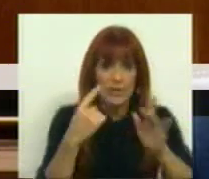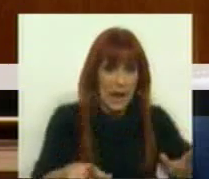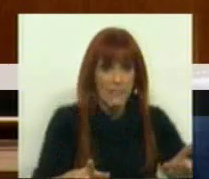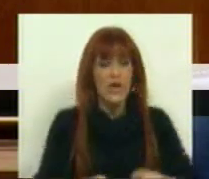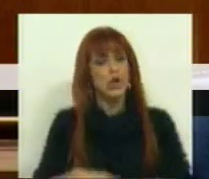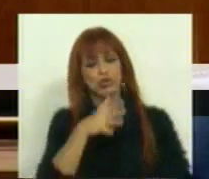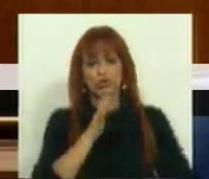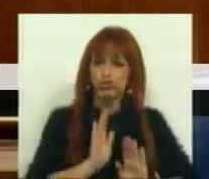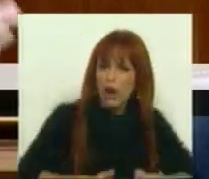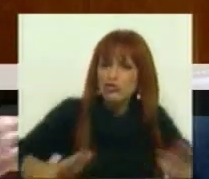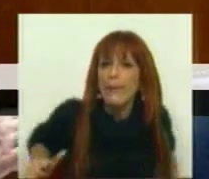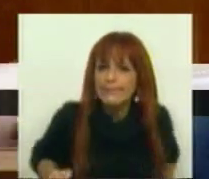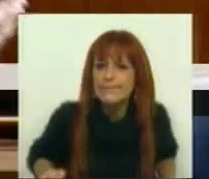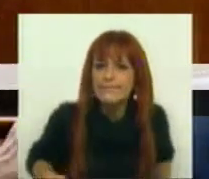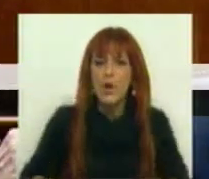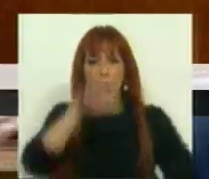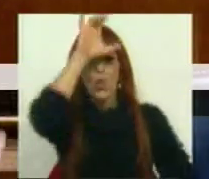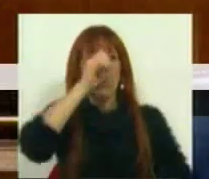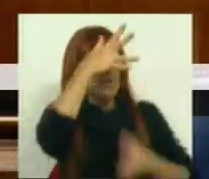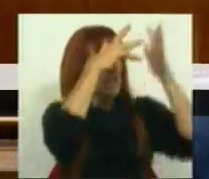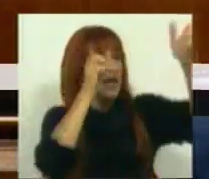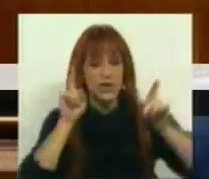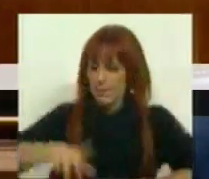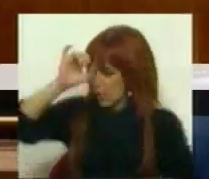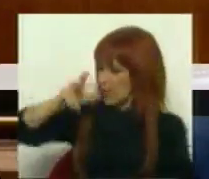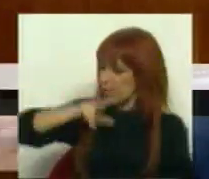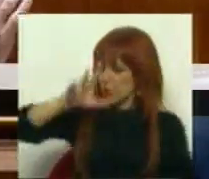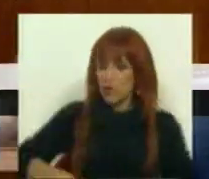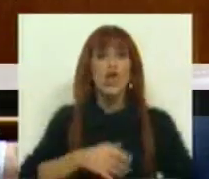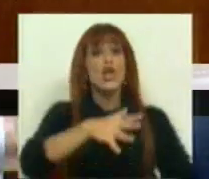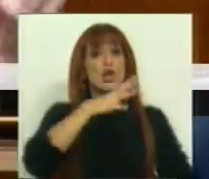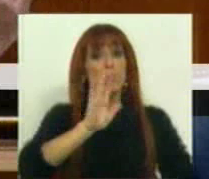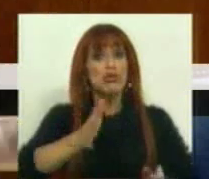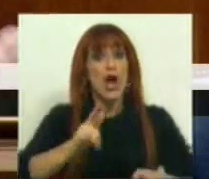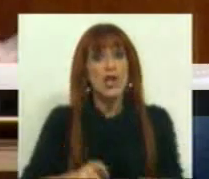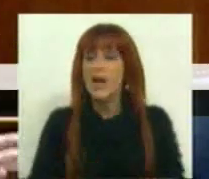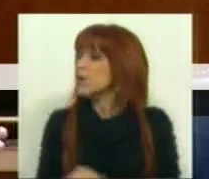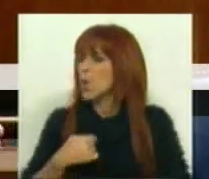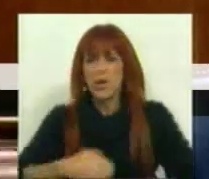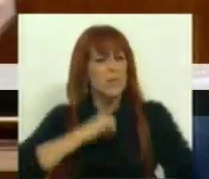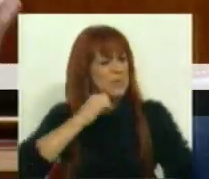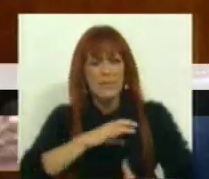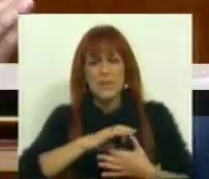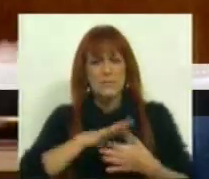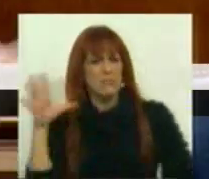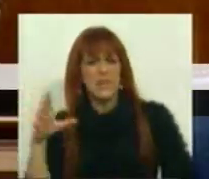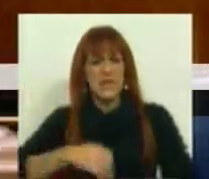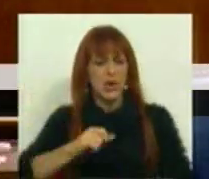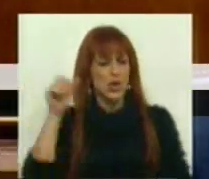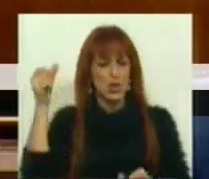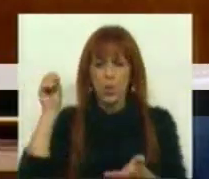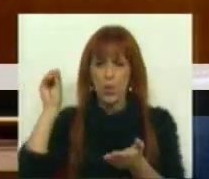aqui as referi. Quer o governo irlandês, quer o governo português, explicaram que não faria sentido que os seus bancos